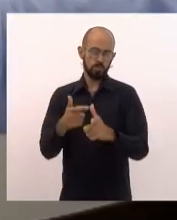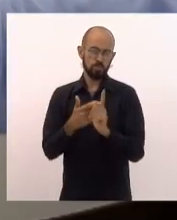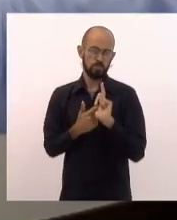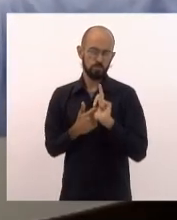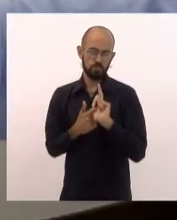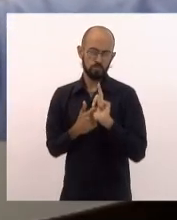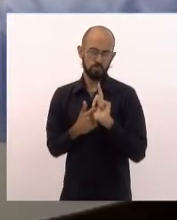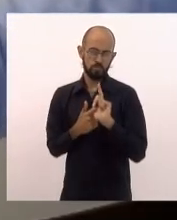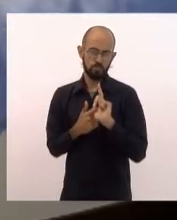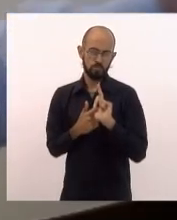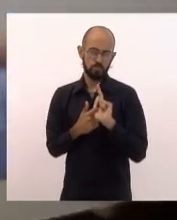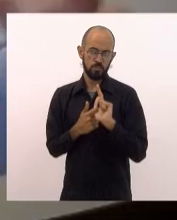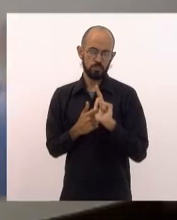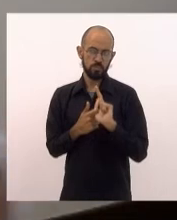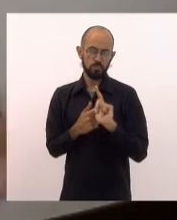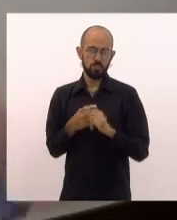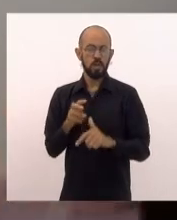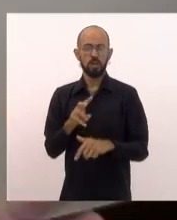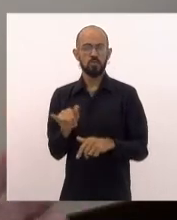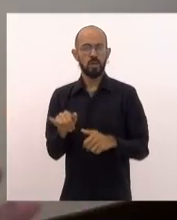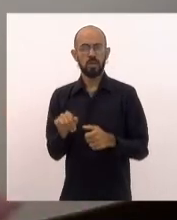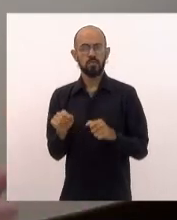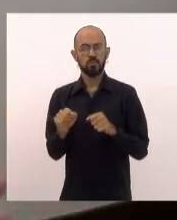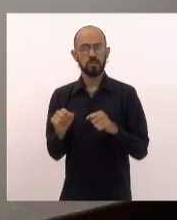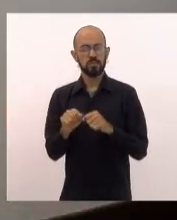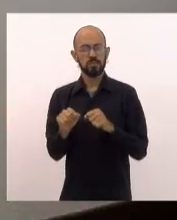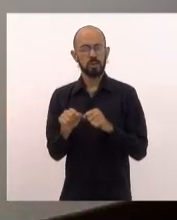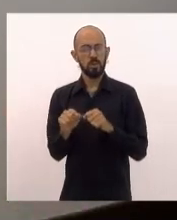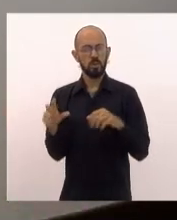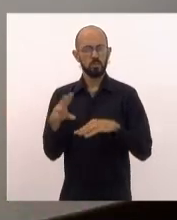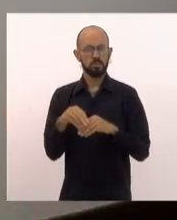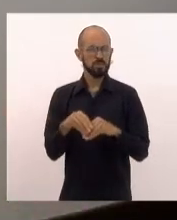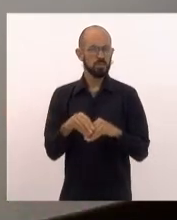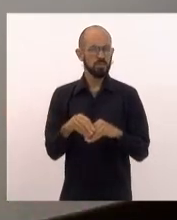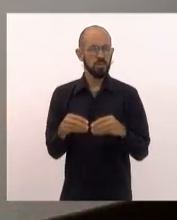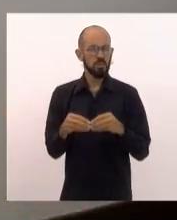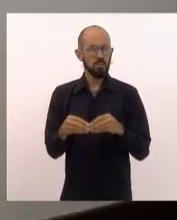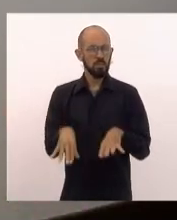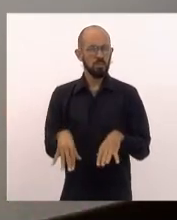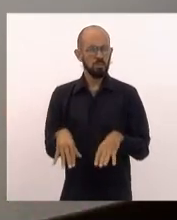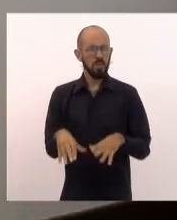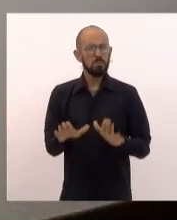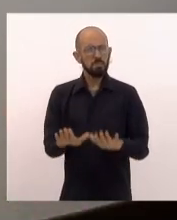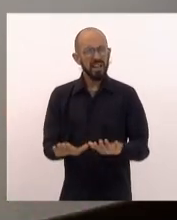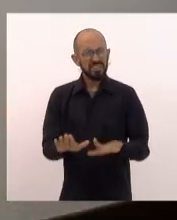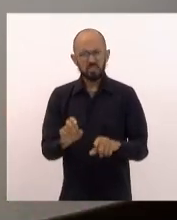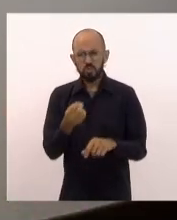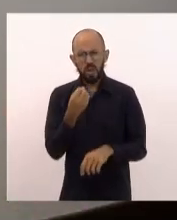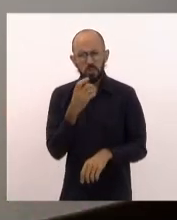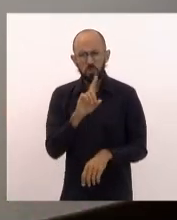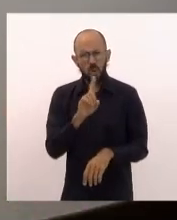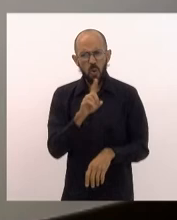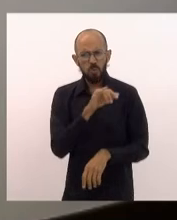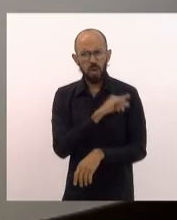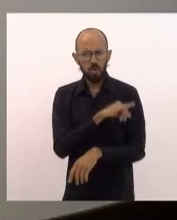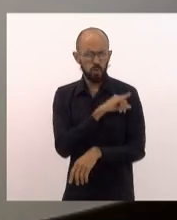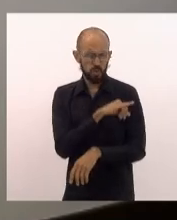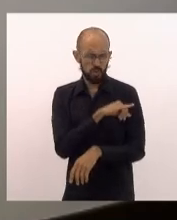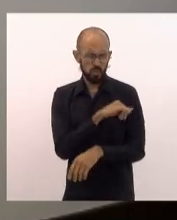aumentado, vai compensar, vai equilibrar. Ora, mas isso não é bom para o Rio de Janeiro.